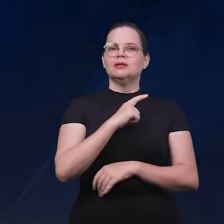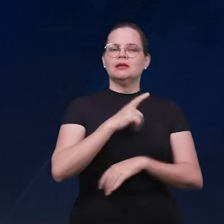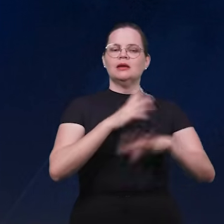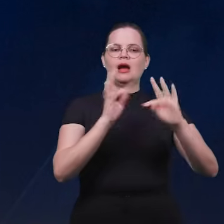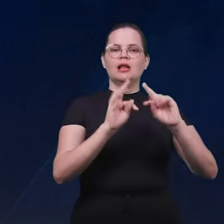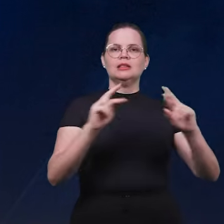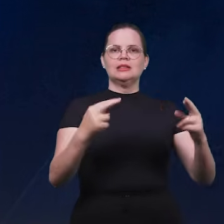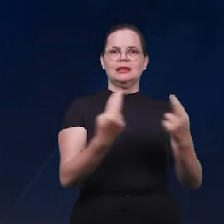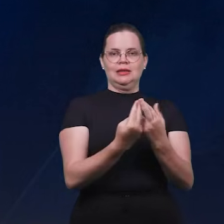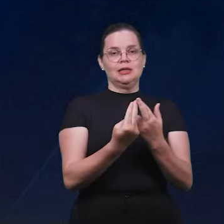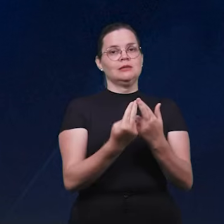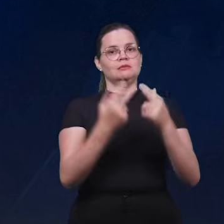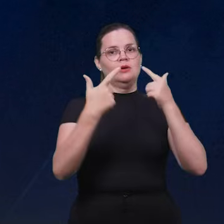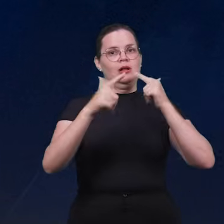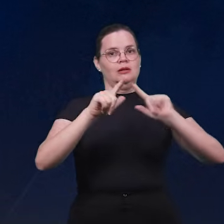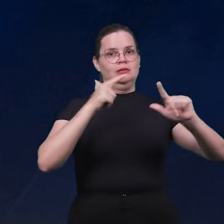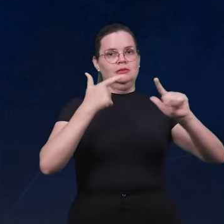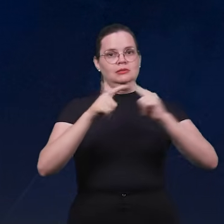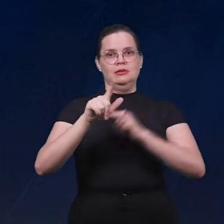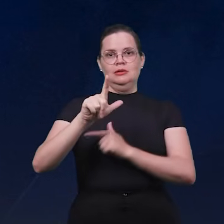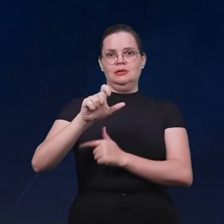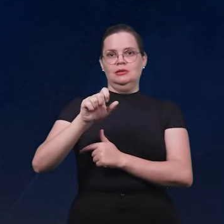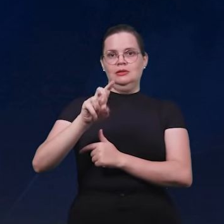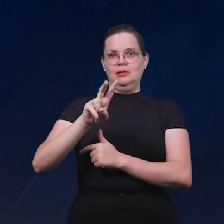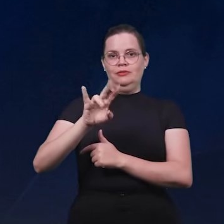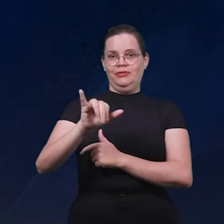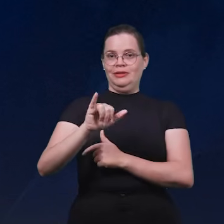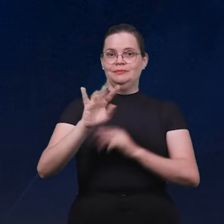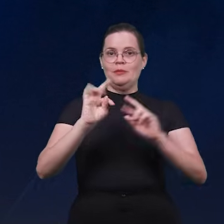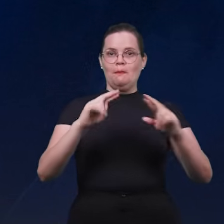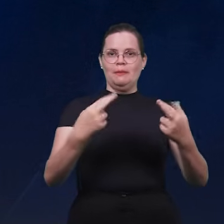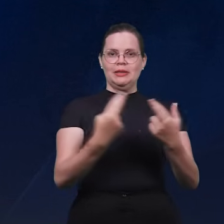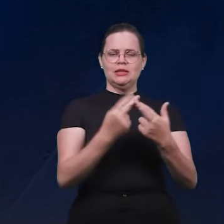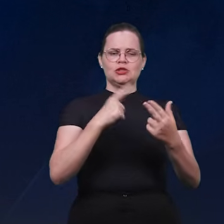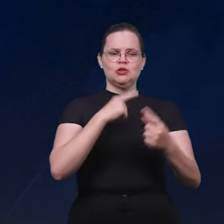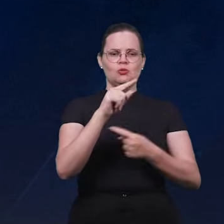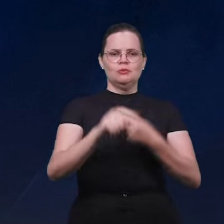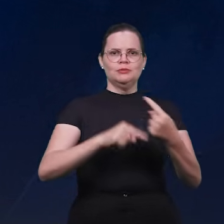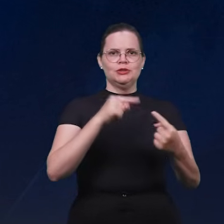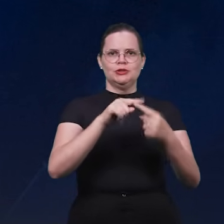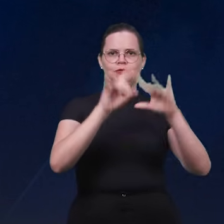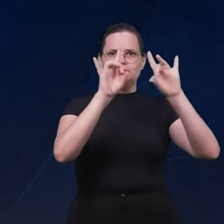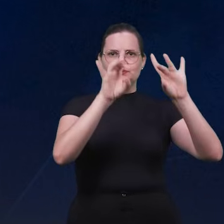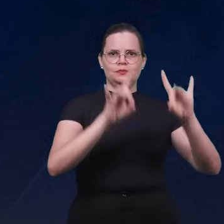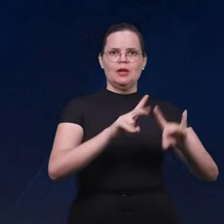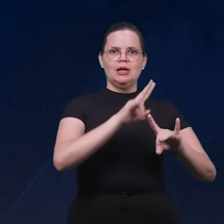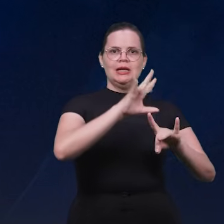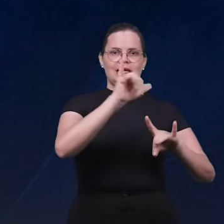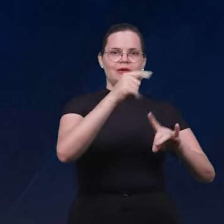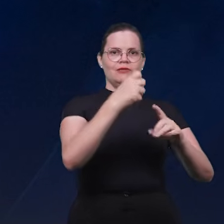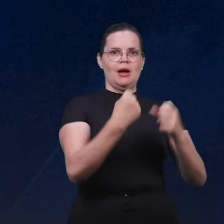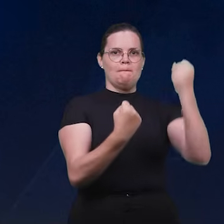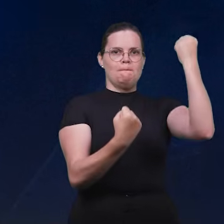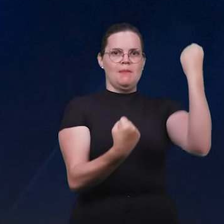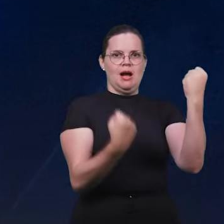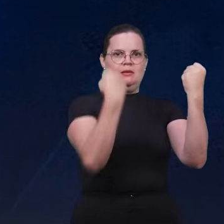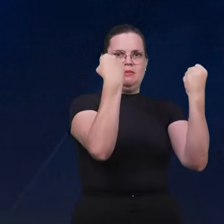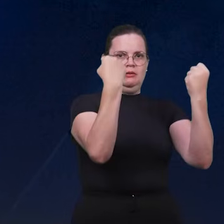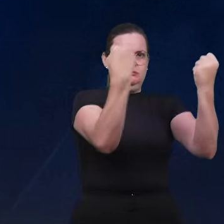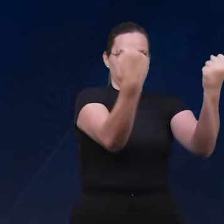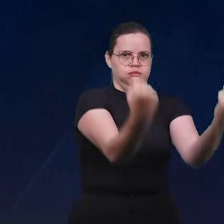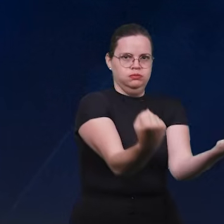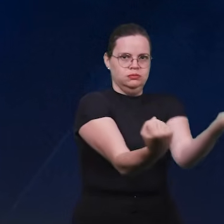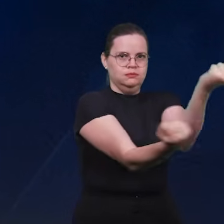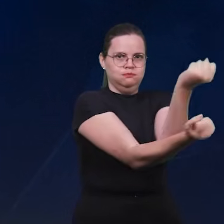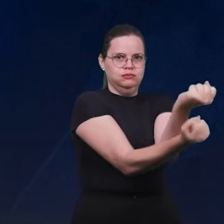Levi recebeu a missão específica não só de transportar as peças do tabernáculo, mas também